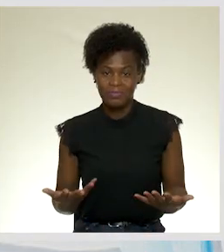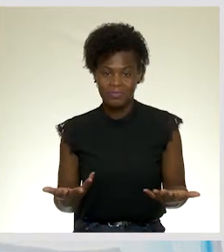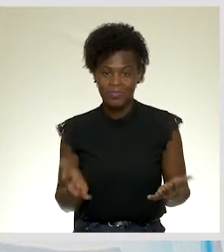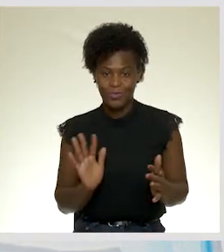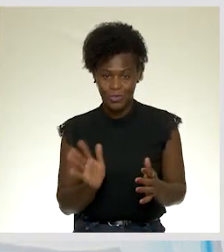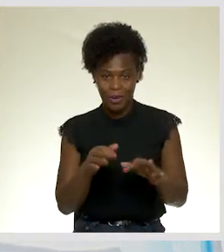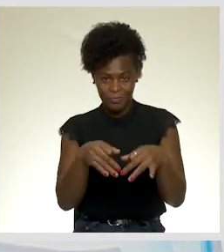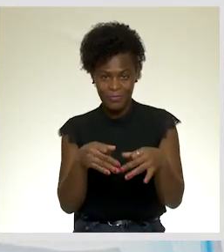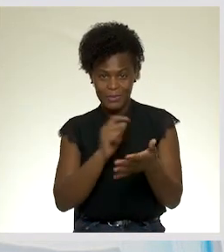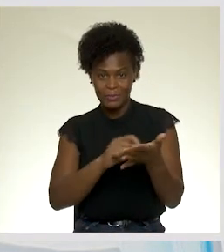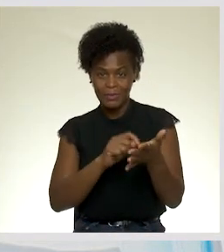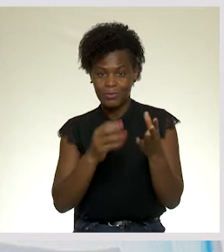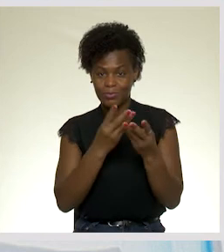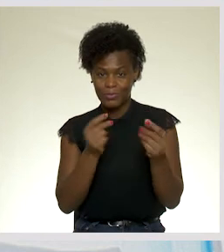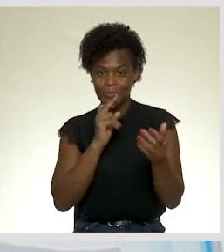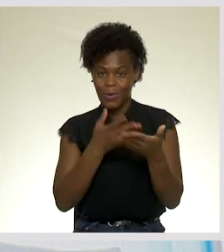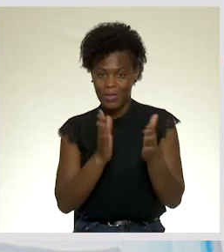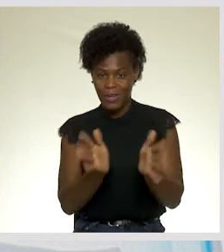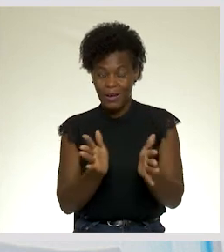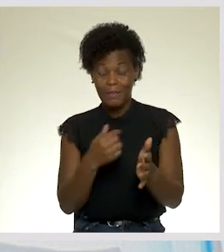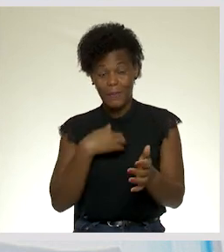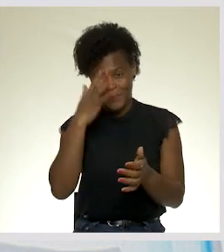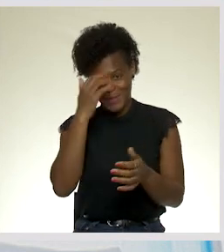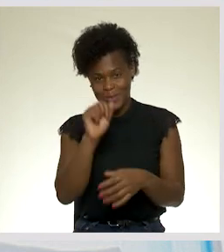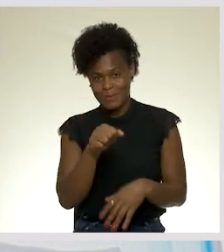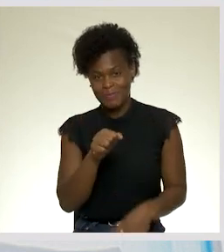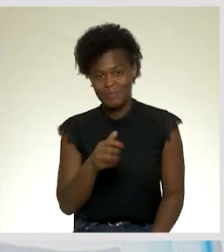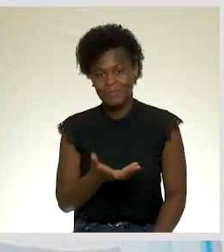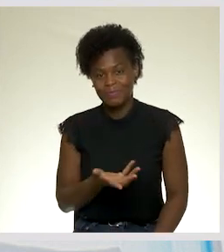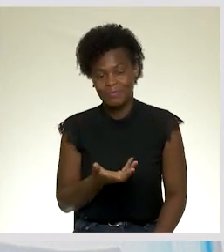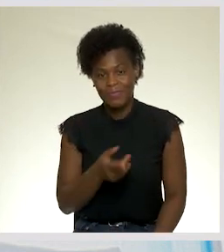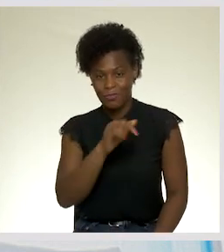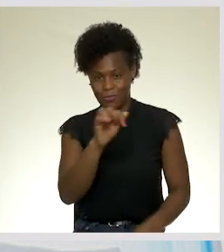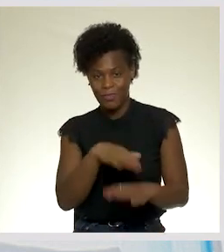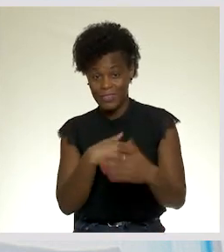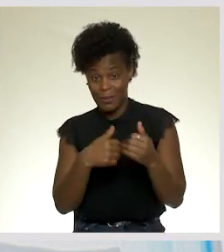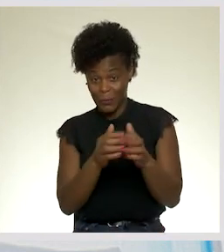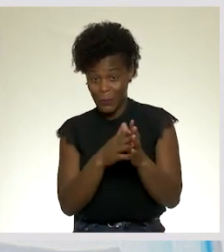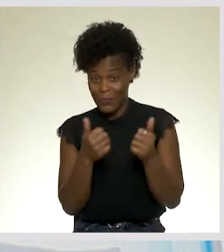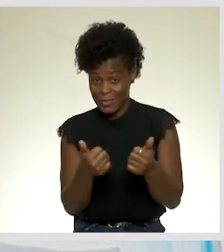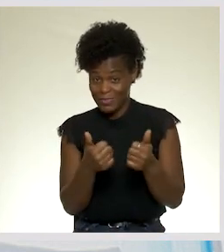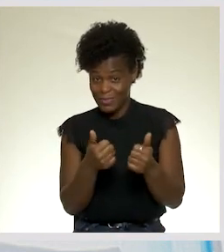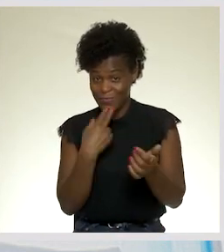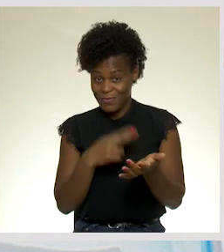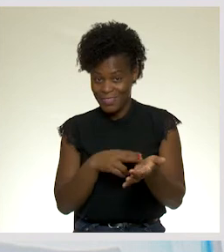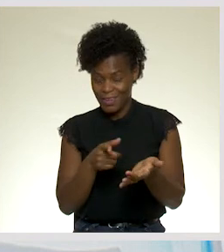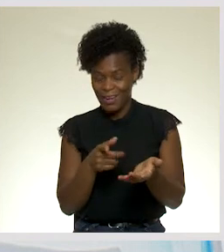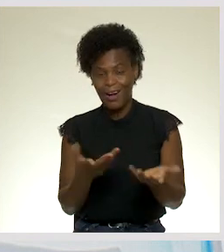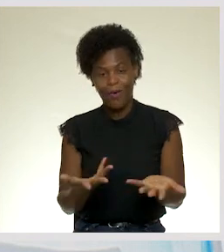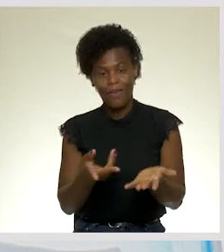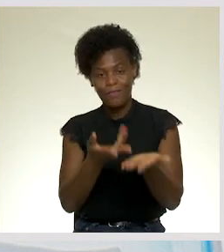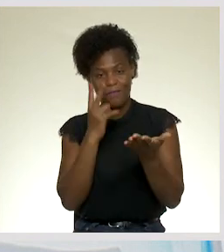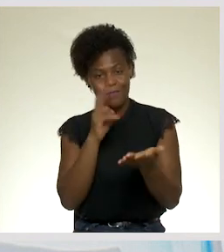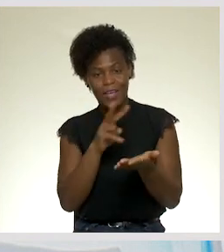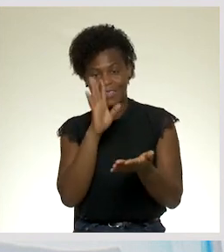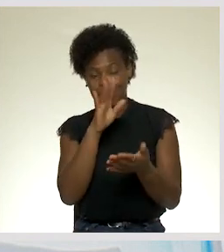Então, já terminaram de resolver o exercício? Eu acho que sim. Fizeram tudo corretamente, não é? Então